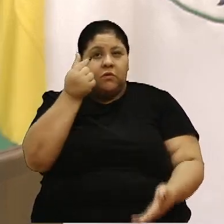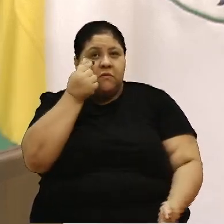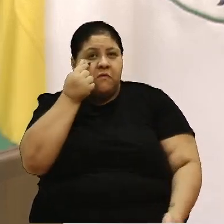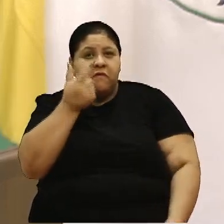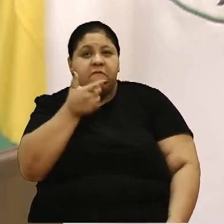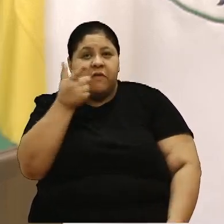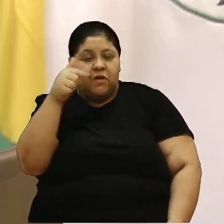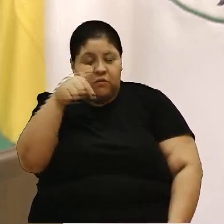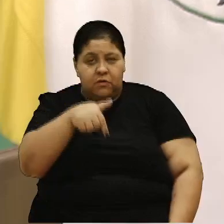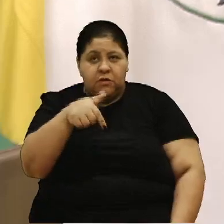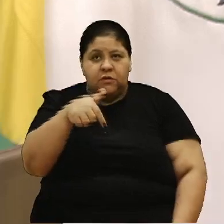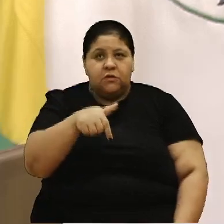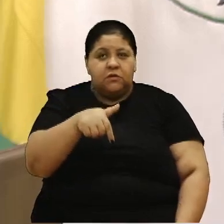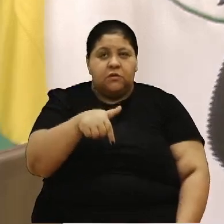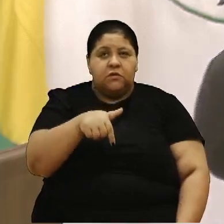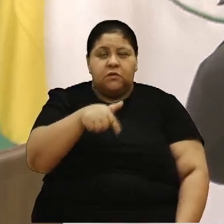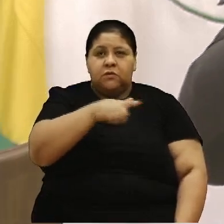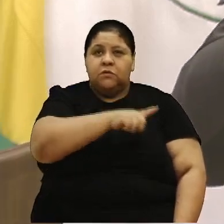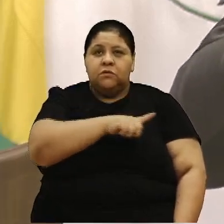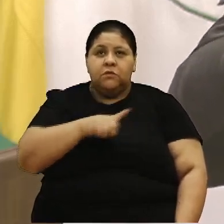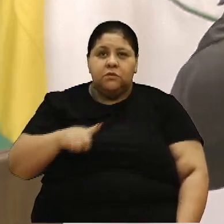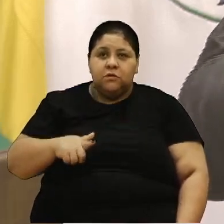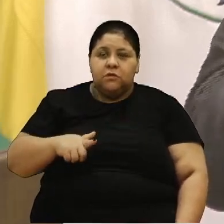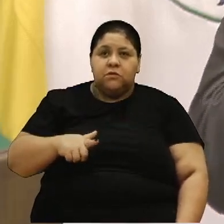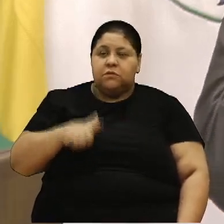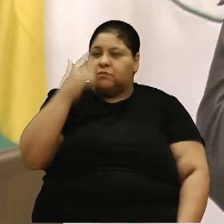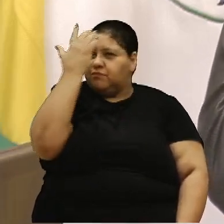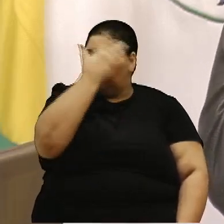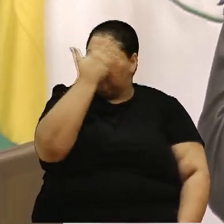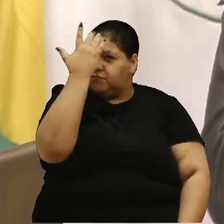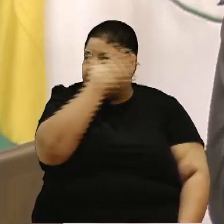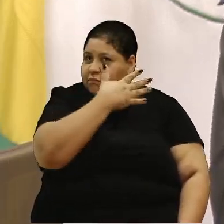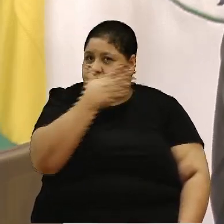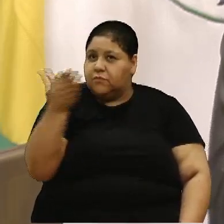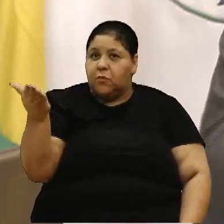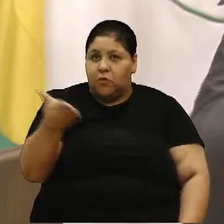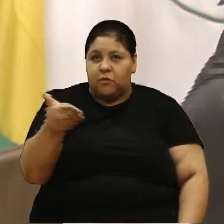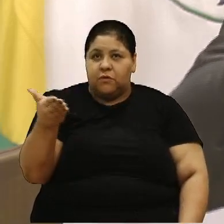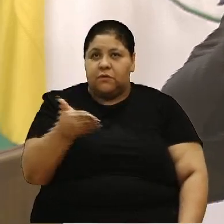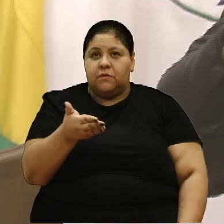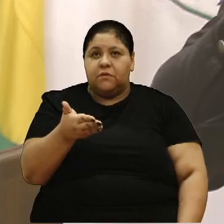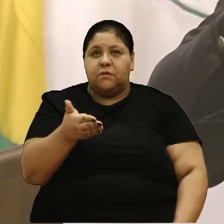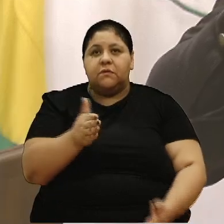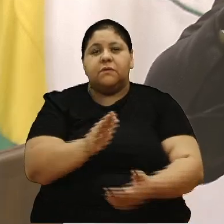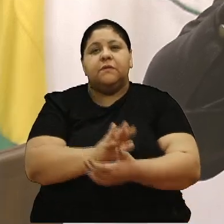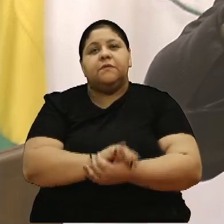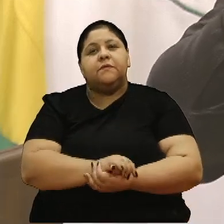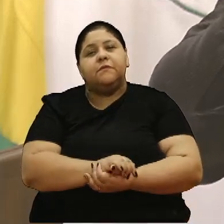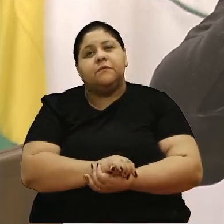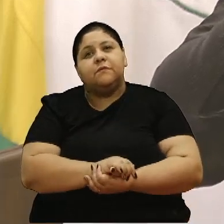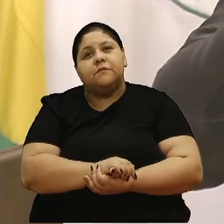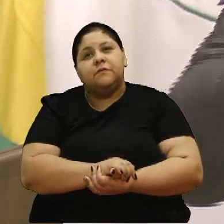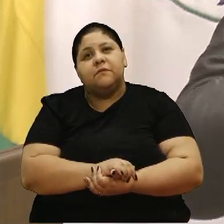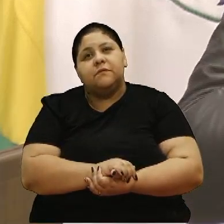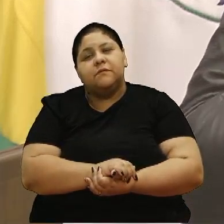que nós, o governo Adiló, hoje, ele... Sim,